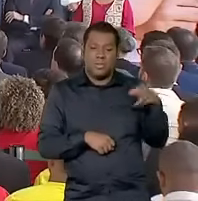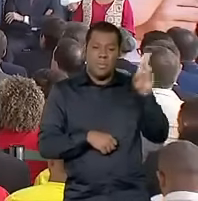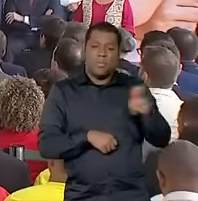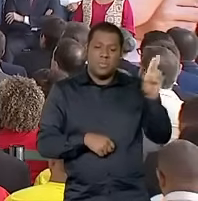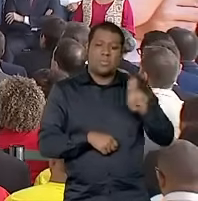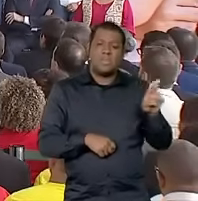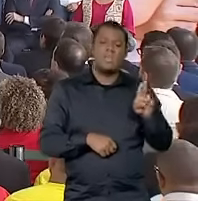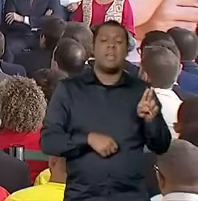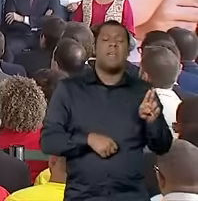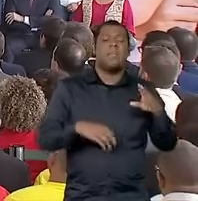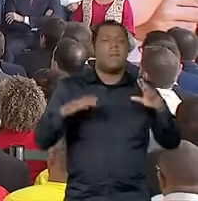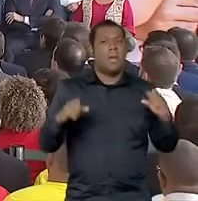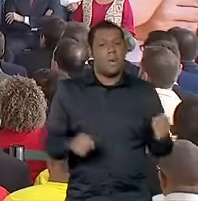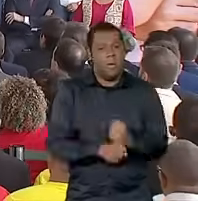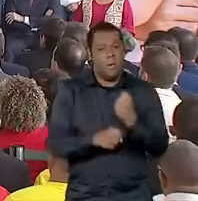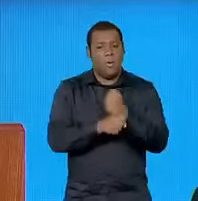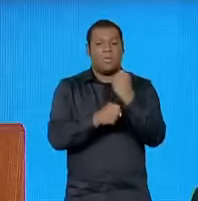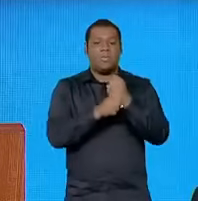comecei a fazer a minha casa.